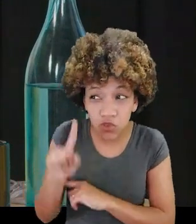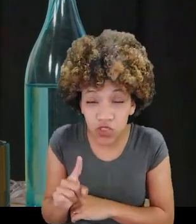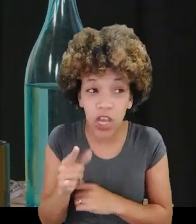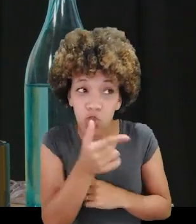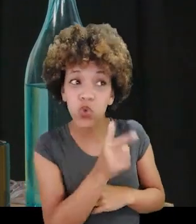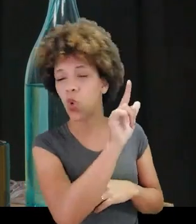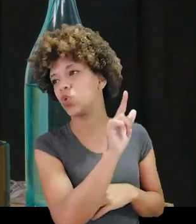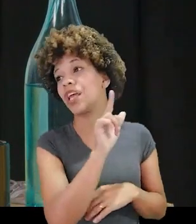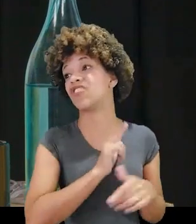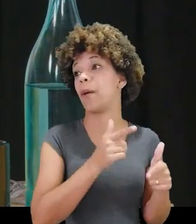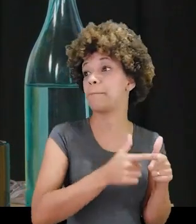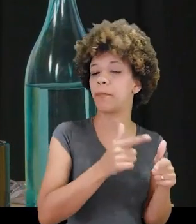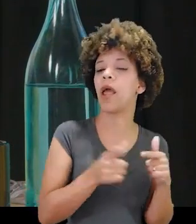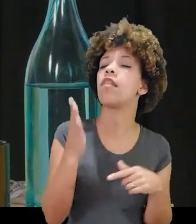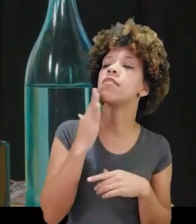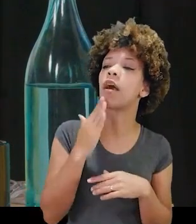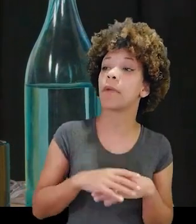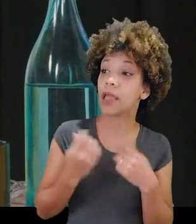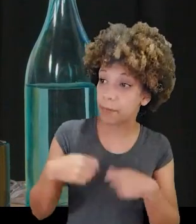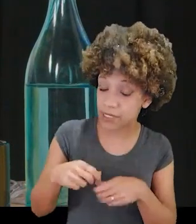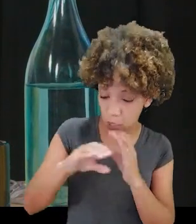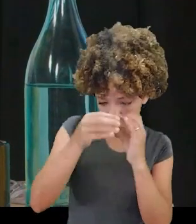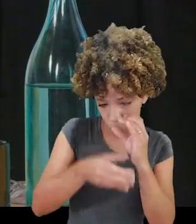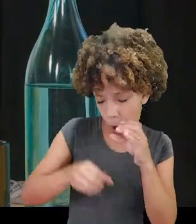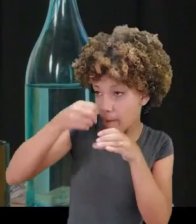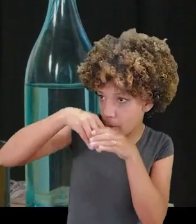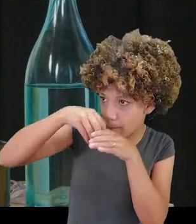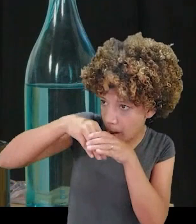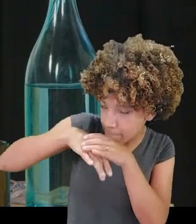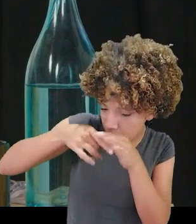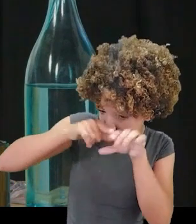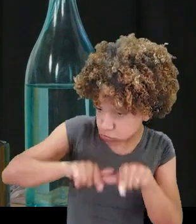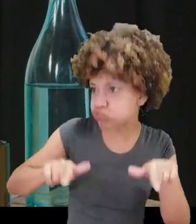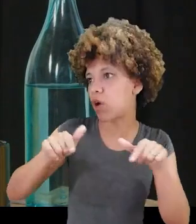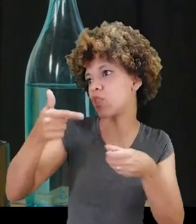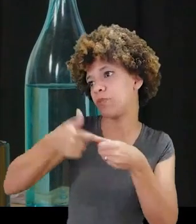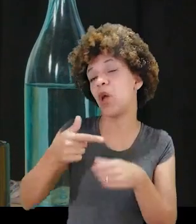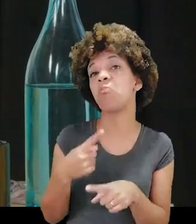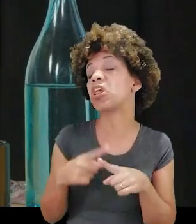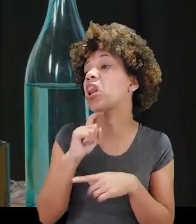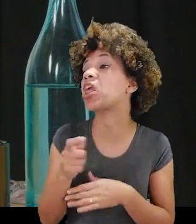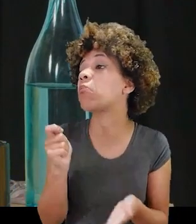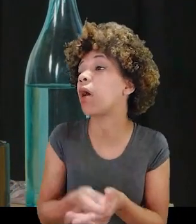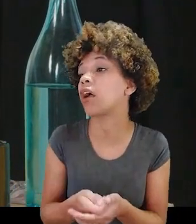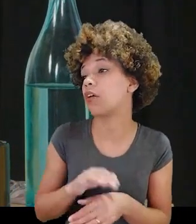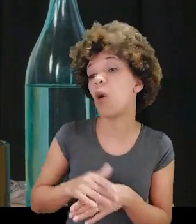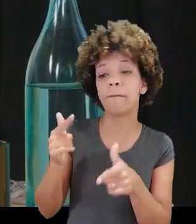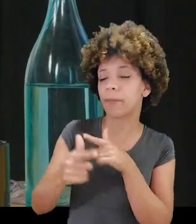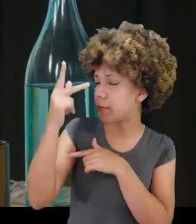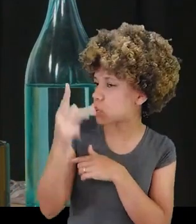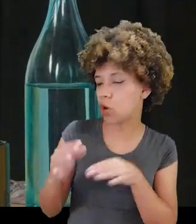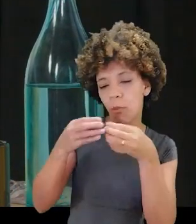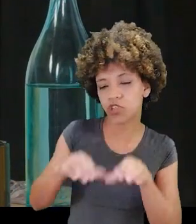para ele no dia que ele vai ser em outro posto que der problema ele sabe que ele vai ter que arcar com a bomba de gasolina com a limpeza dos bicos com tudo que ninguém vai pagar